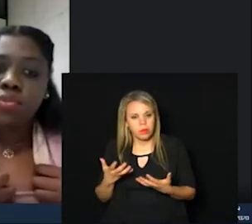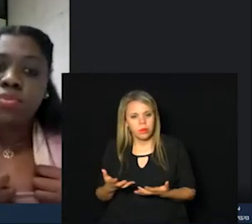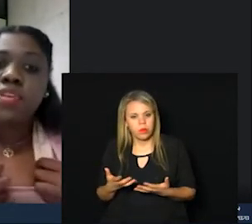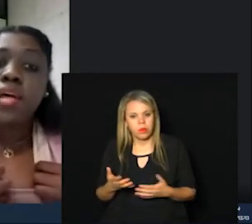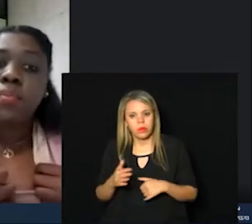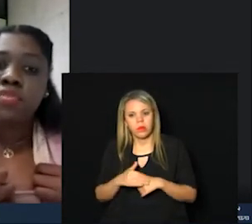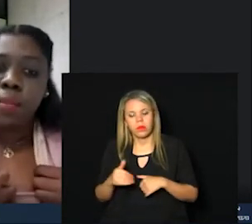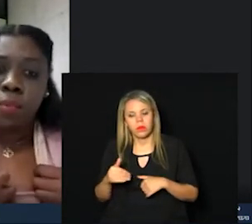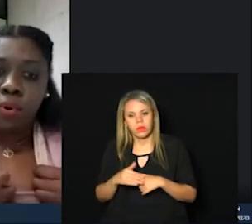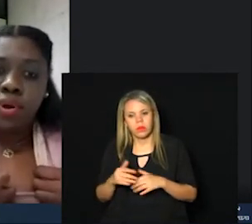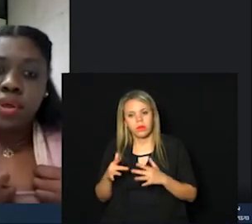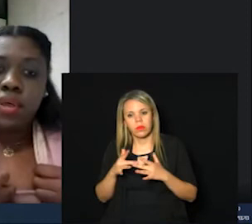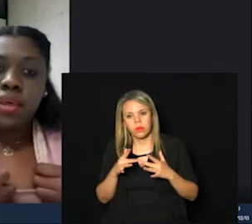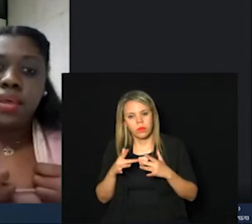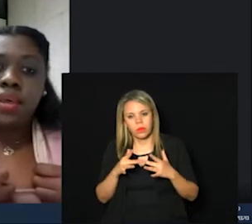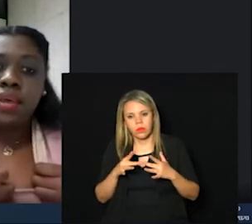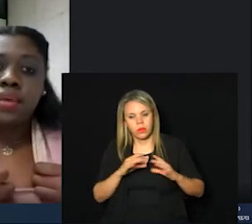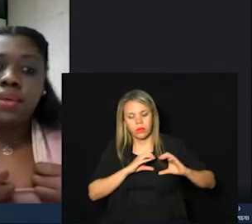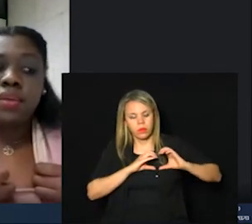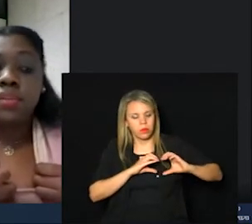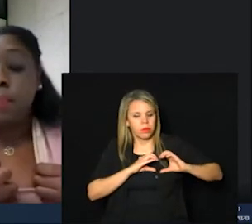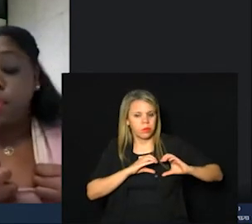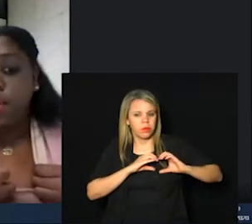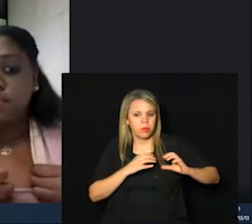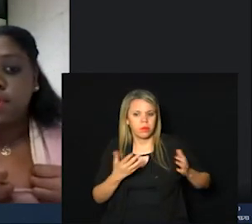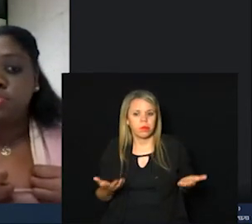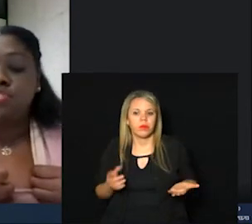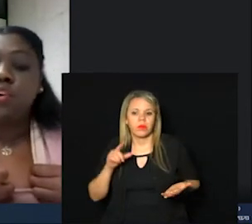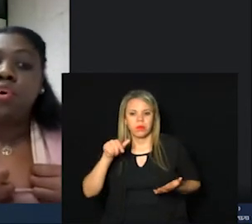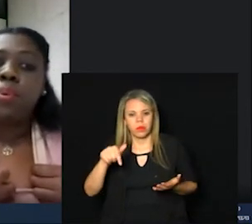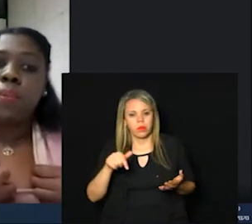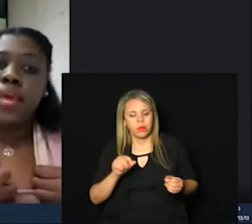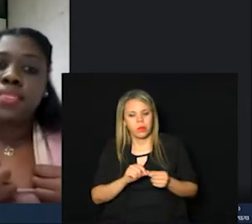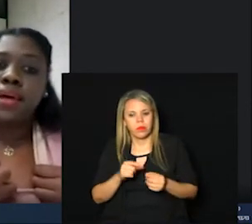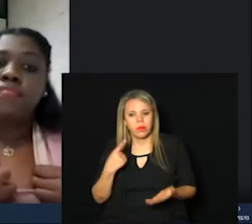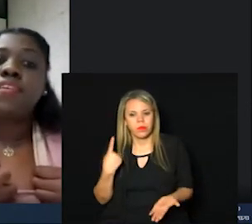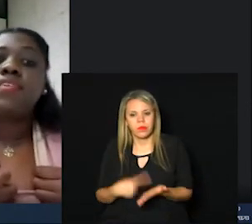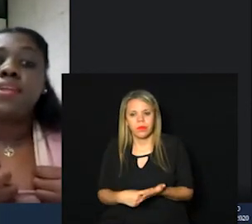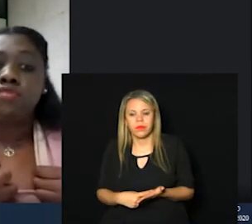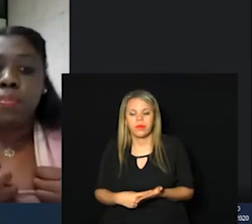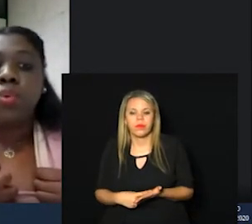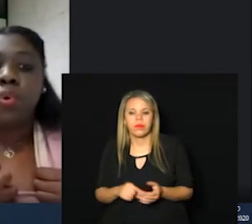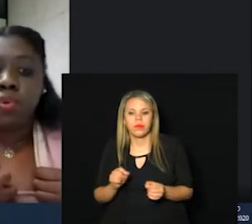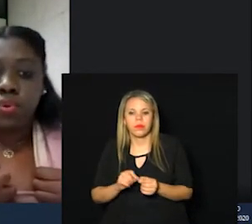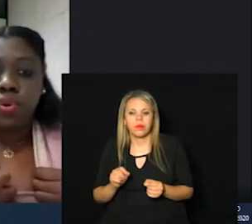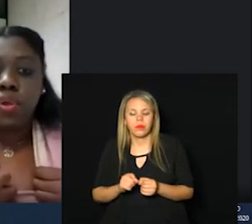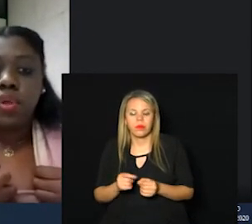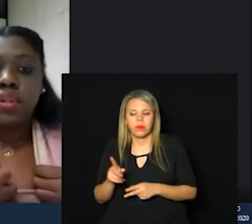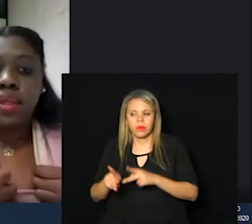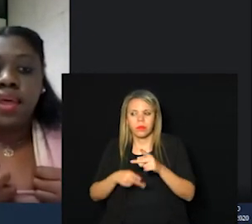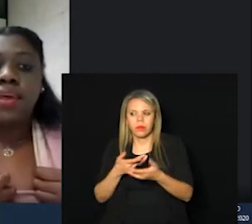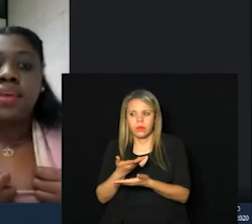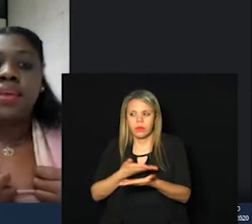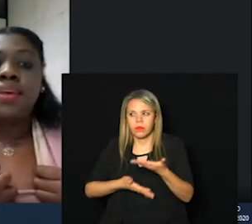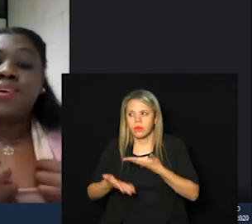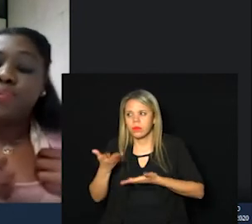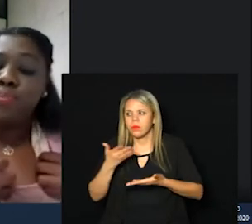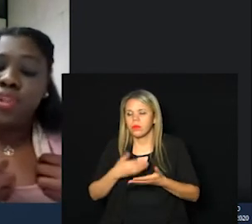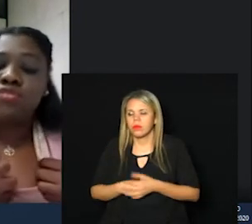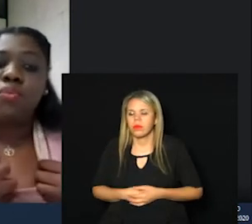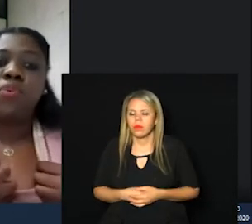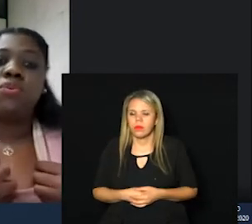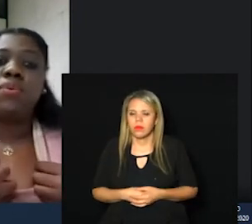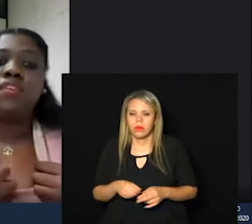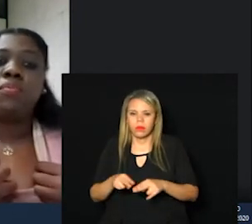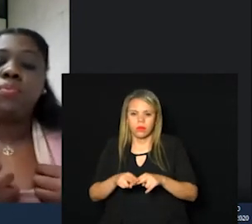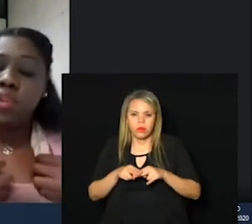afeto, buscamos amor, e depois que a gente se comprometa a fazer isso pelo outro, né? E por isso